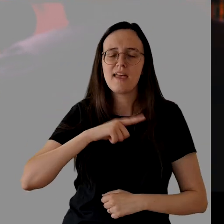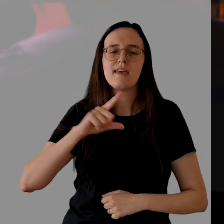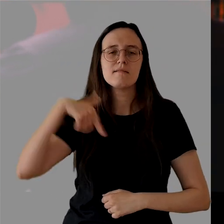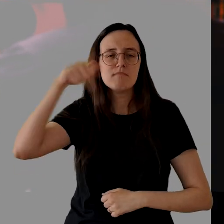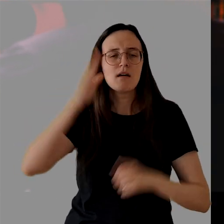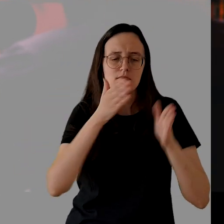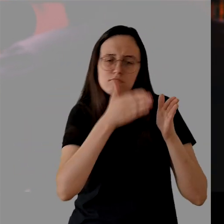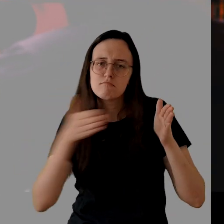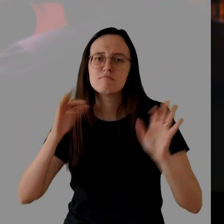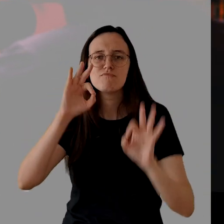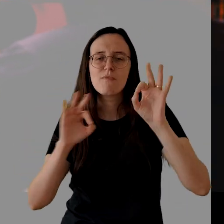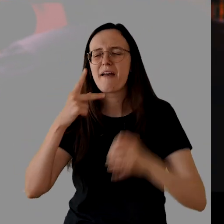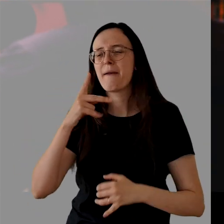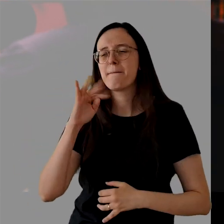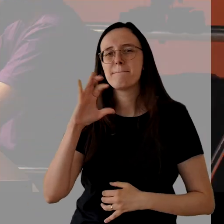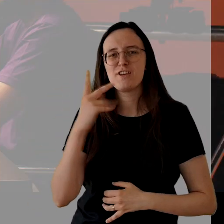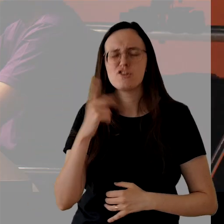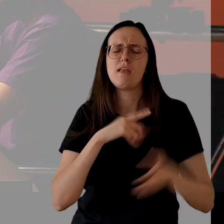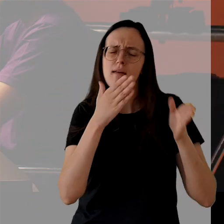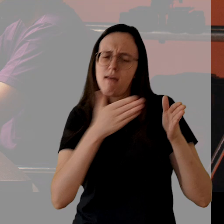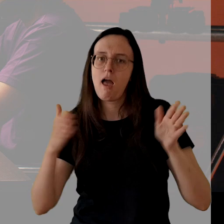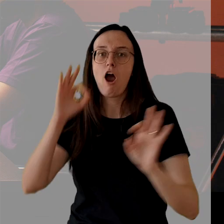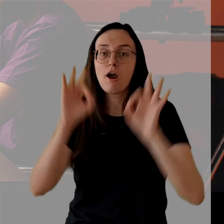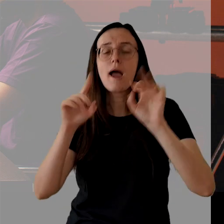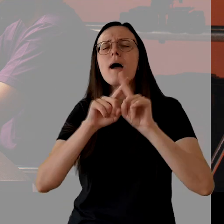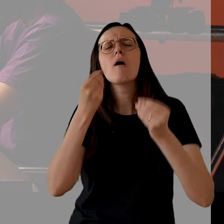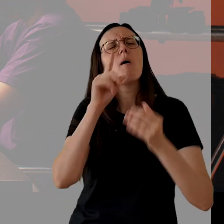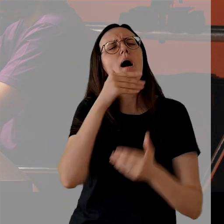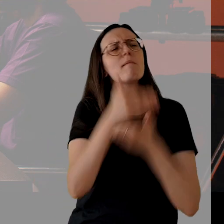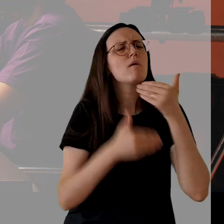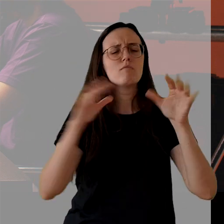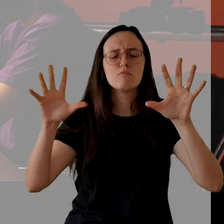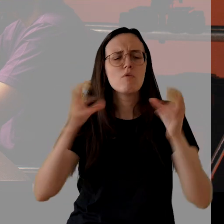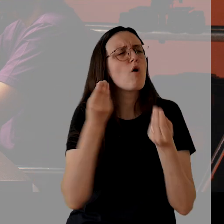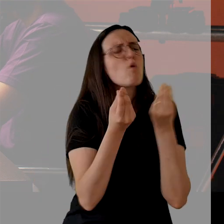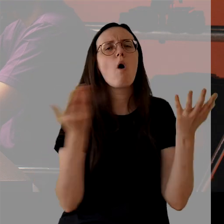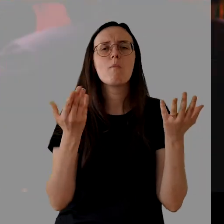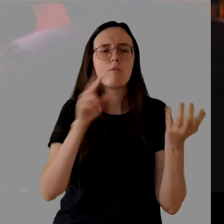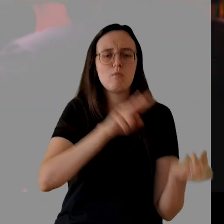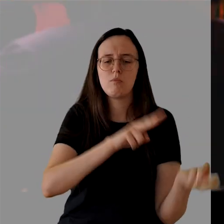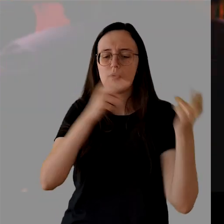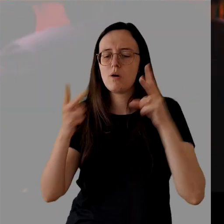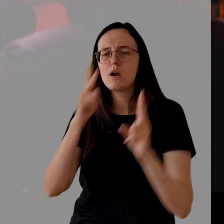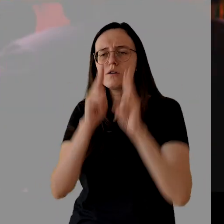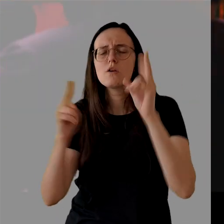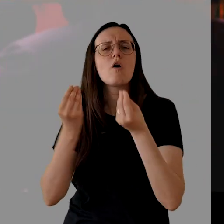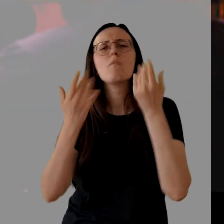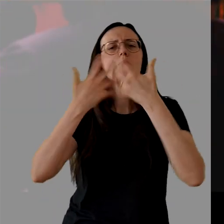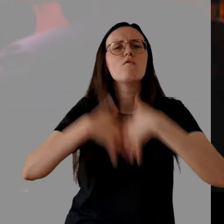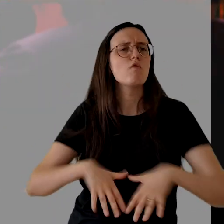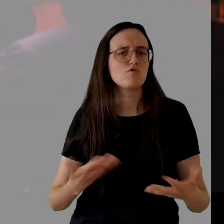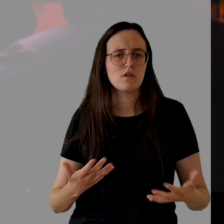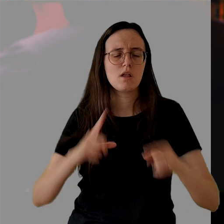mais. Mas qual que é esse processo da captação do som direto para passar ali para a edição, para passar